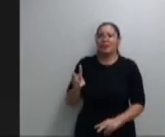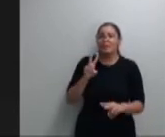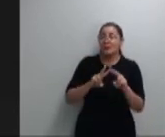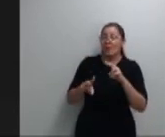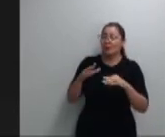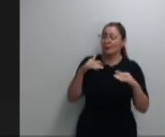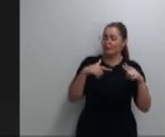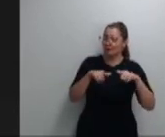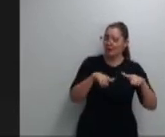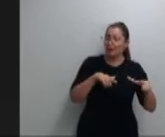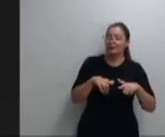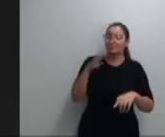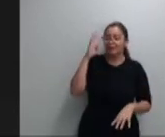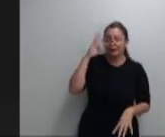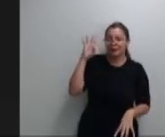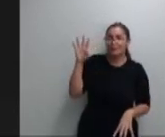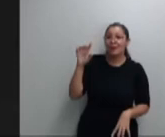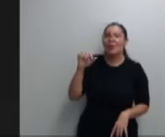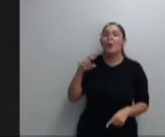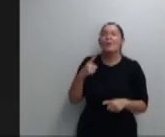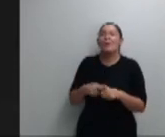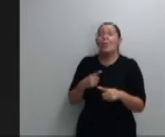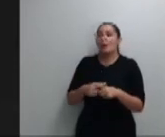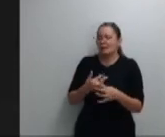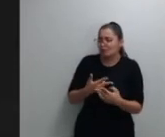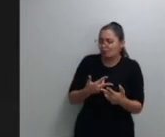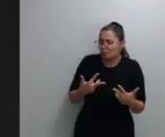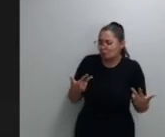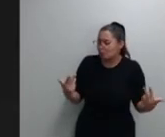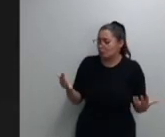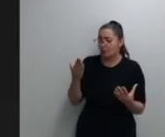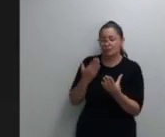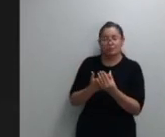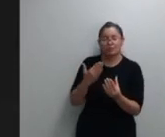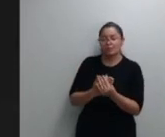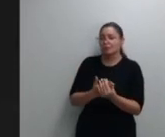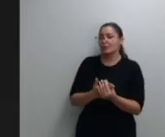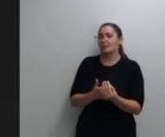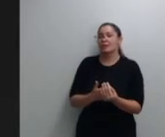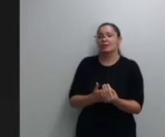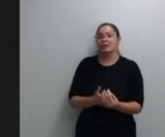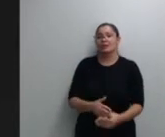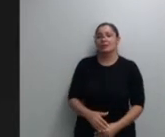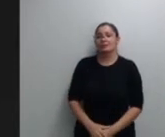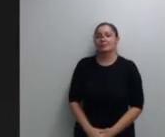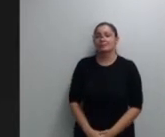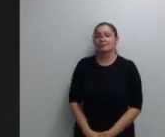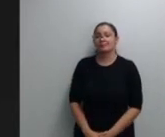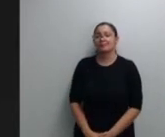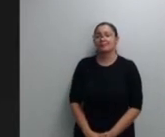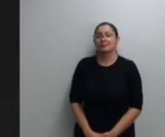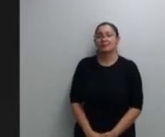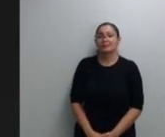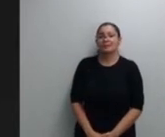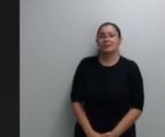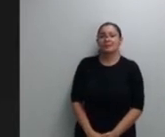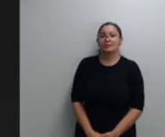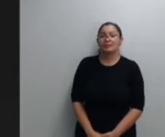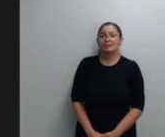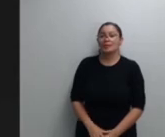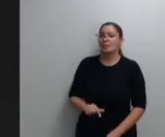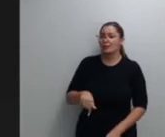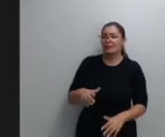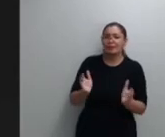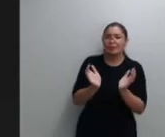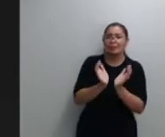sempre lembro porque são muitos os processos envolvendo cartório e trabalho esse que não é apenas aqui no STJ